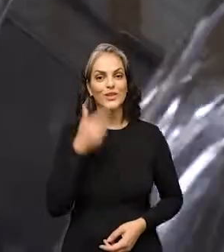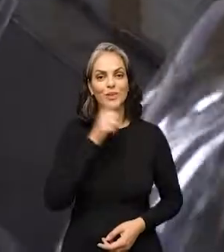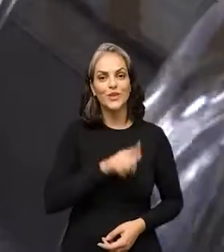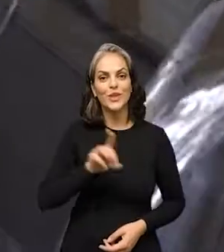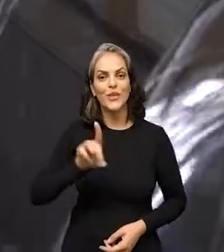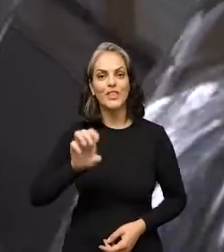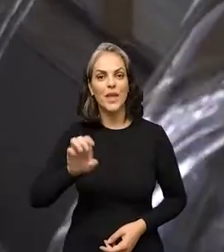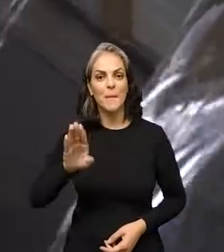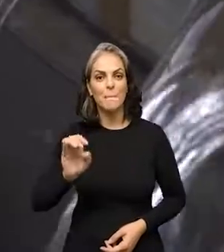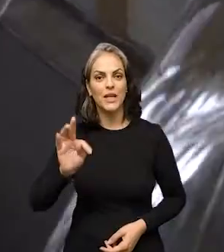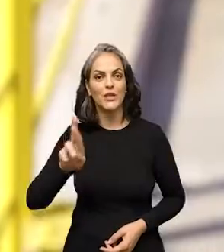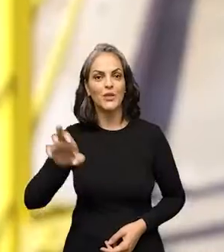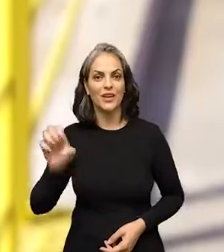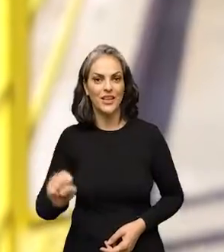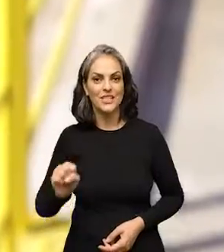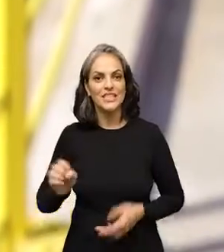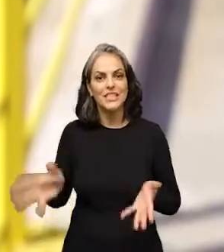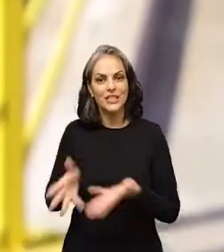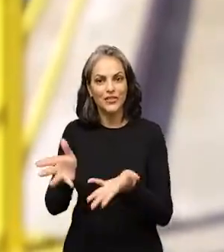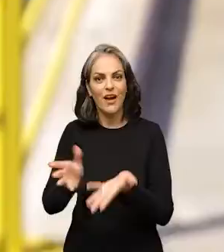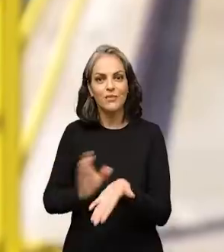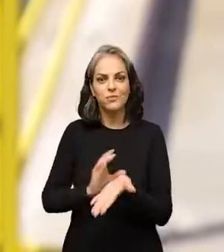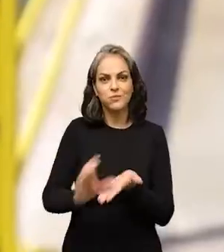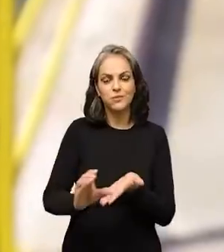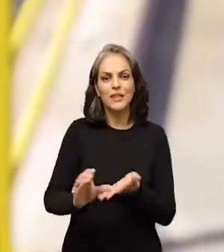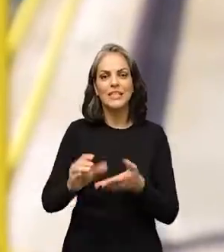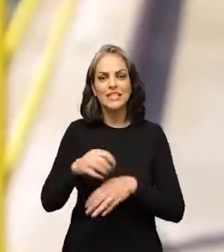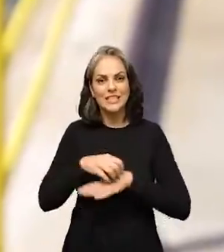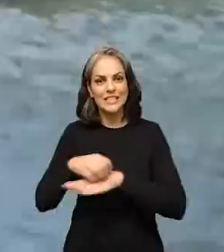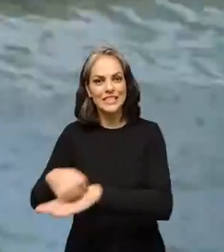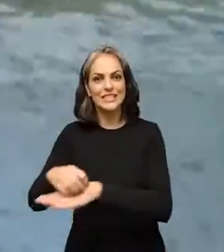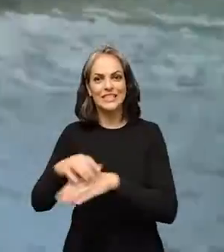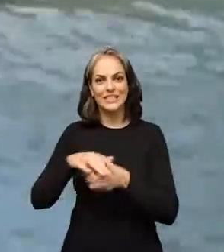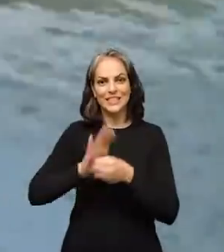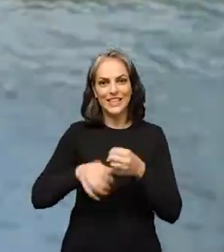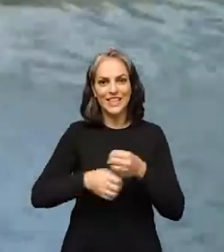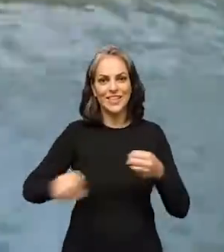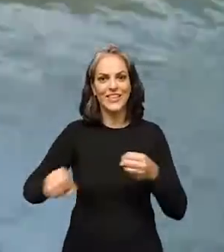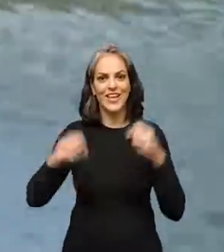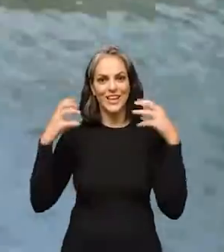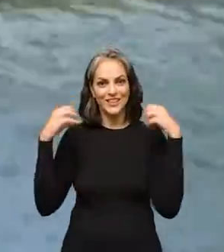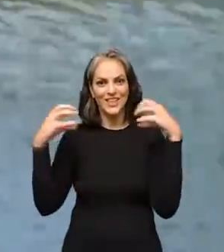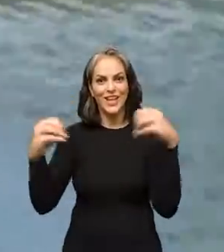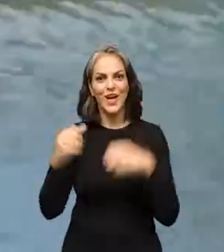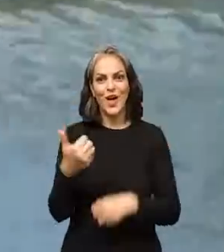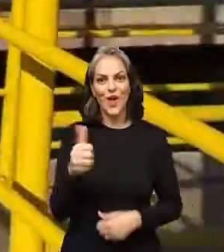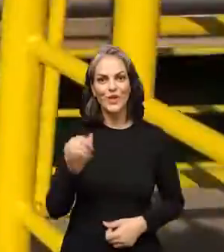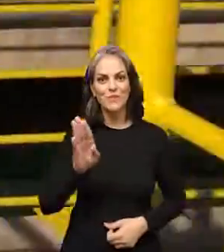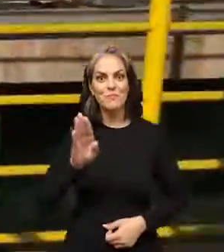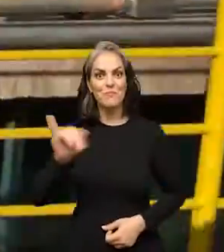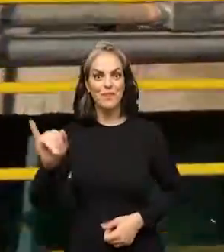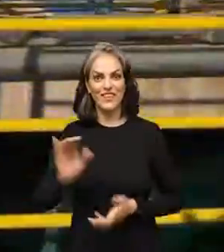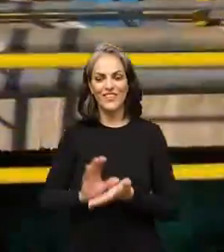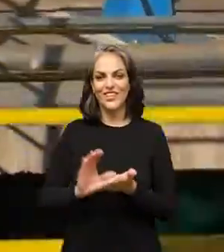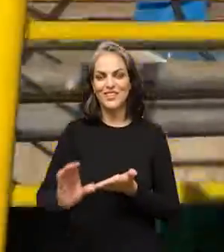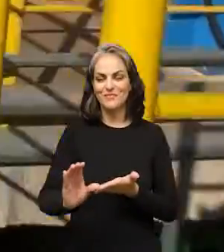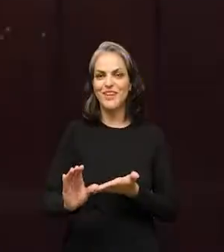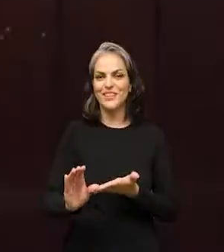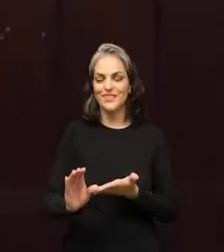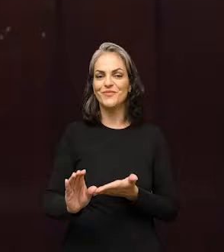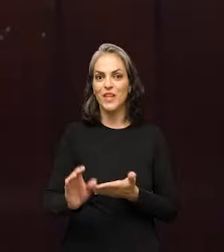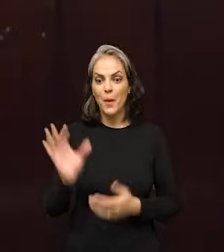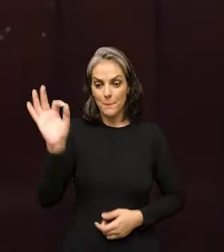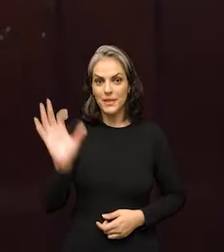em debêntures incentivadas, a gente já alocou em saneamento, mobilidade e iluminação 11 bilhões de reais de investimento. Então é muito